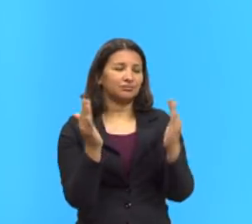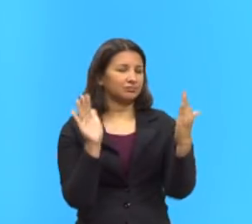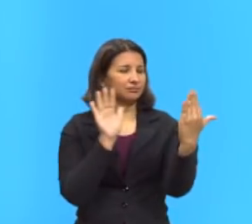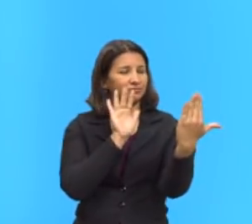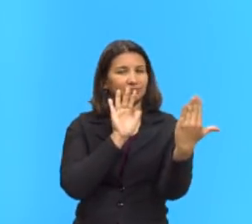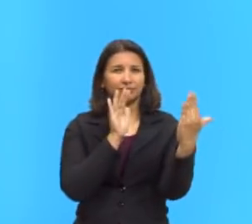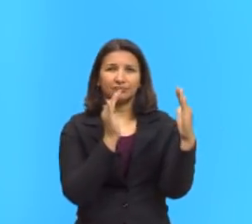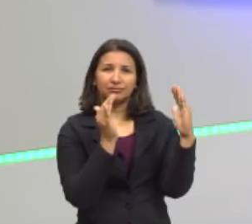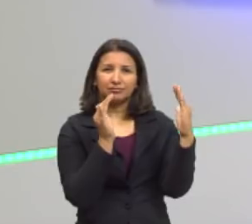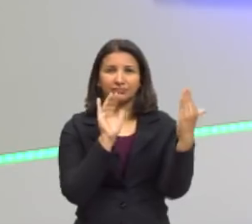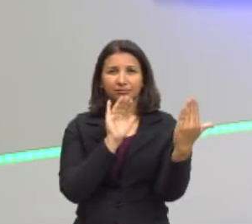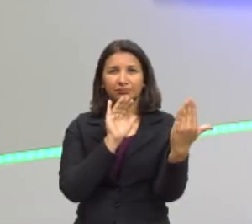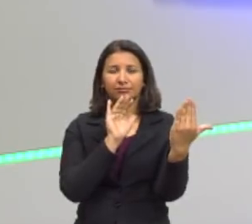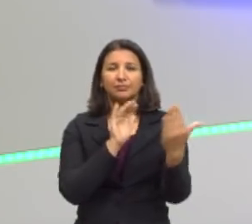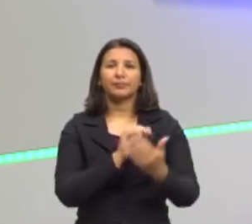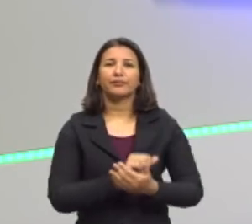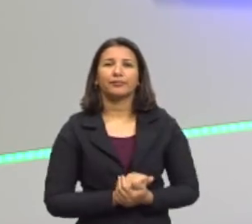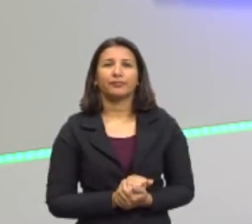simetria tem que ser respeitada.